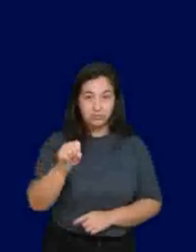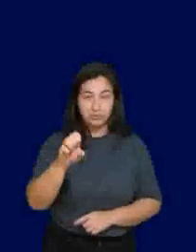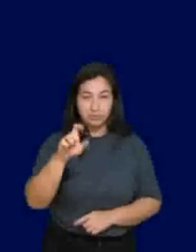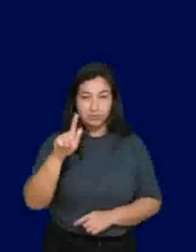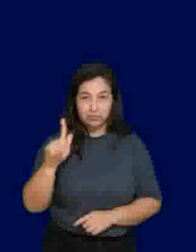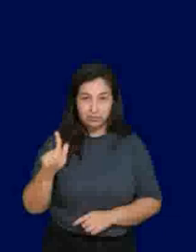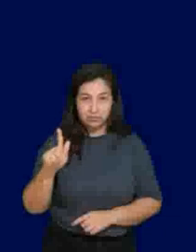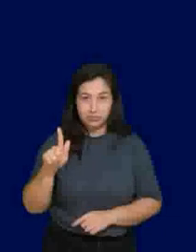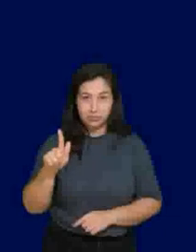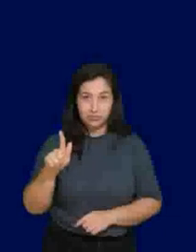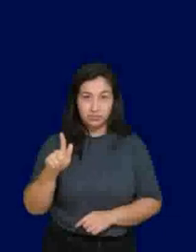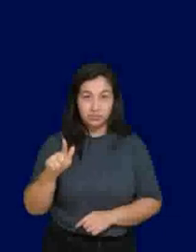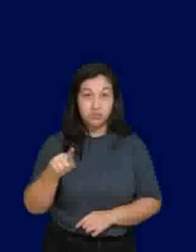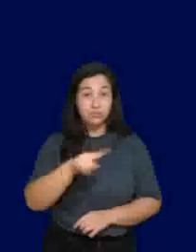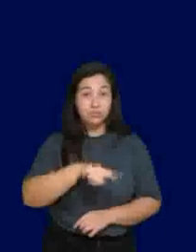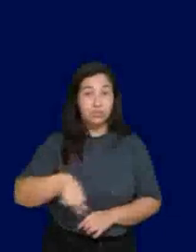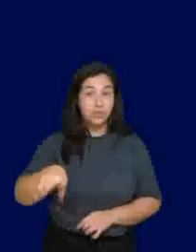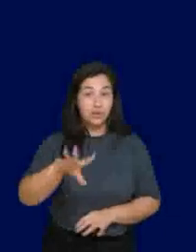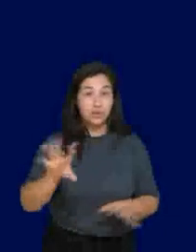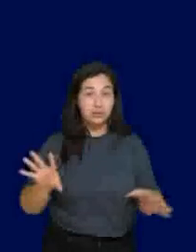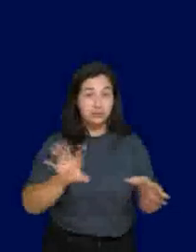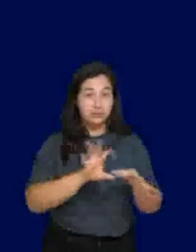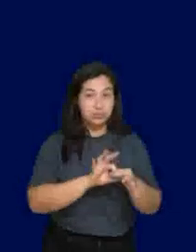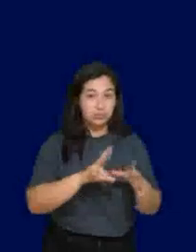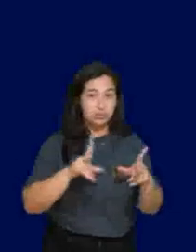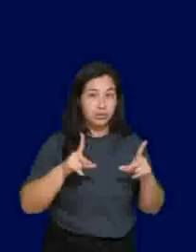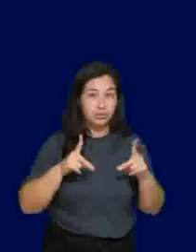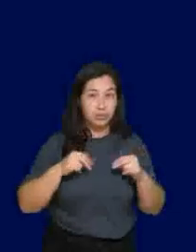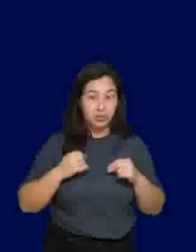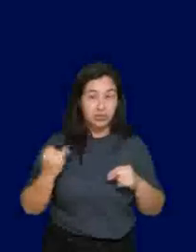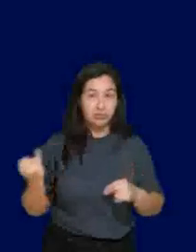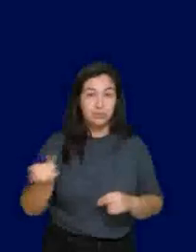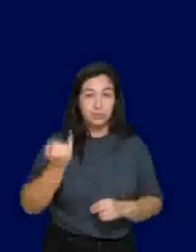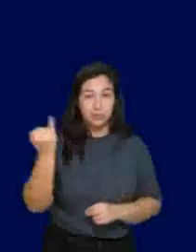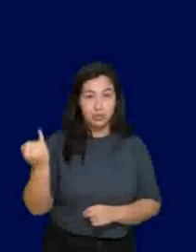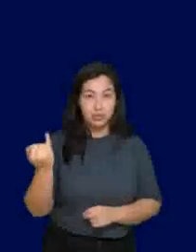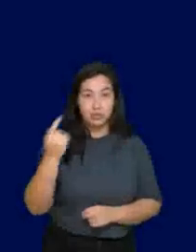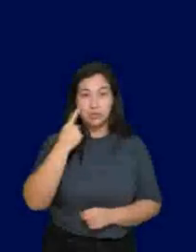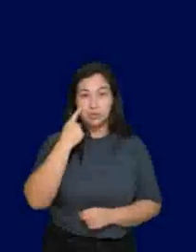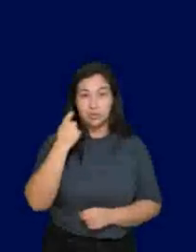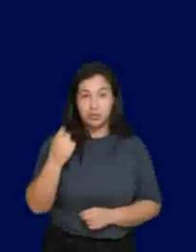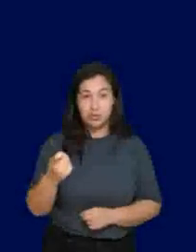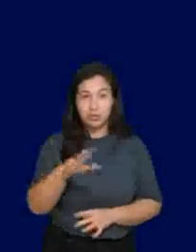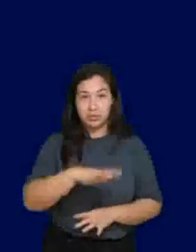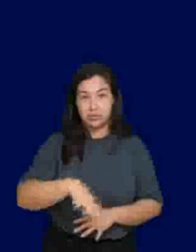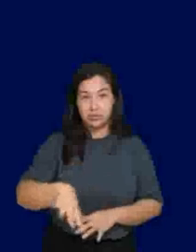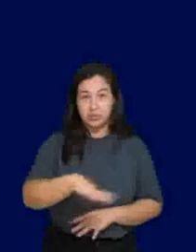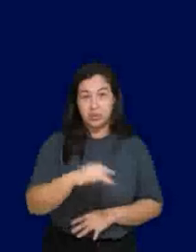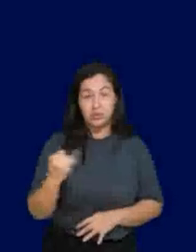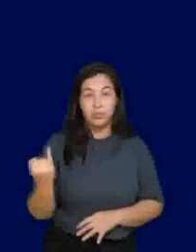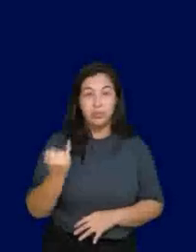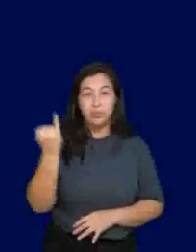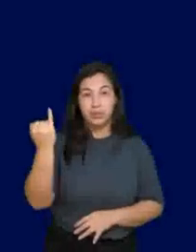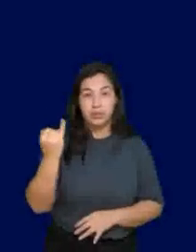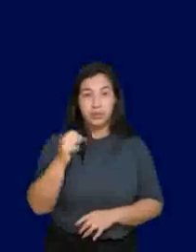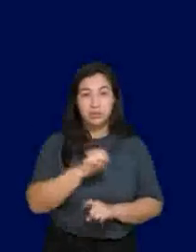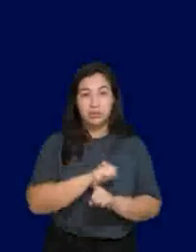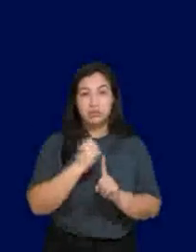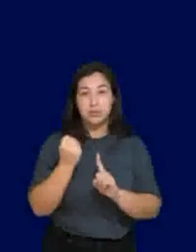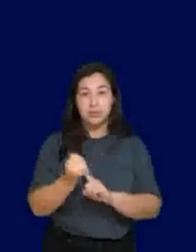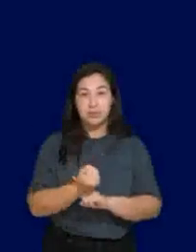e seus filiados, reconhece o relevante interesse coletivo e a importância social das obras e adota outras